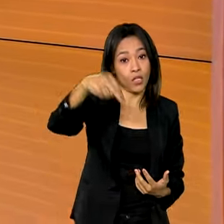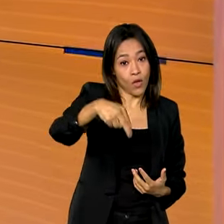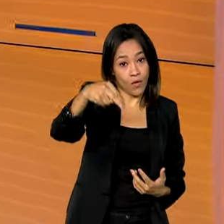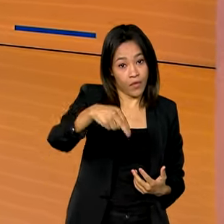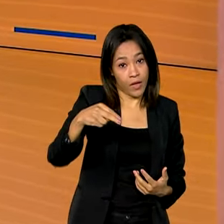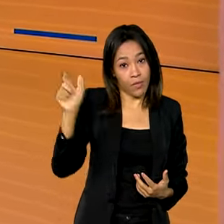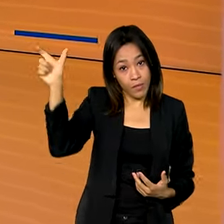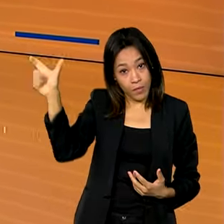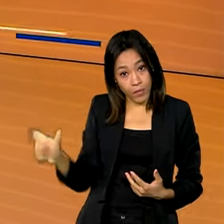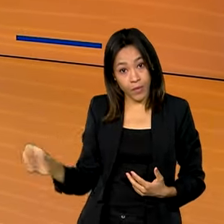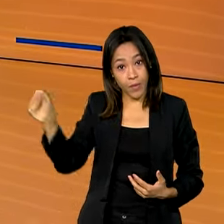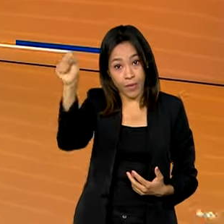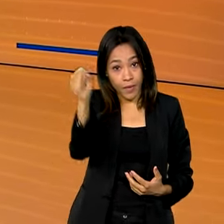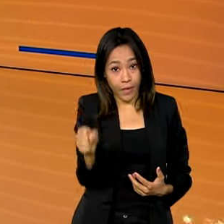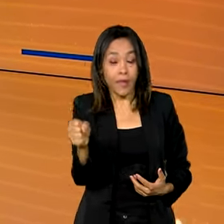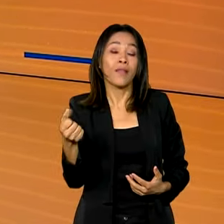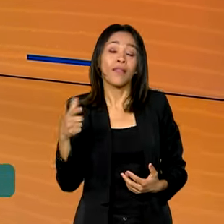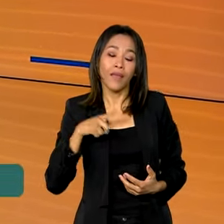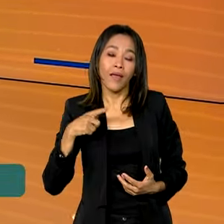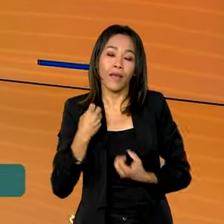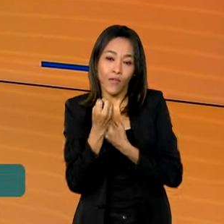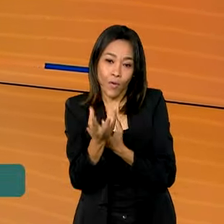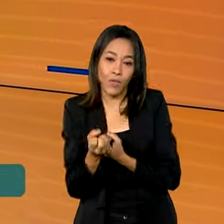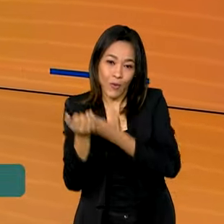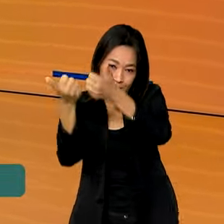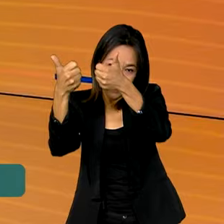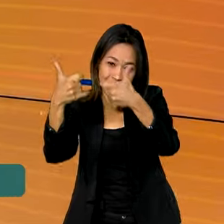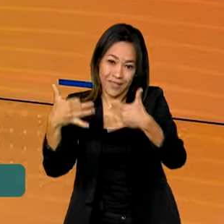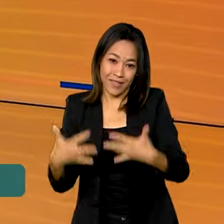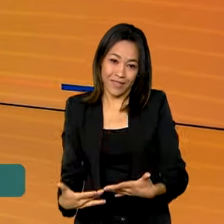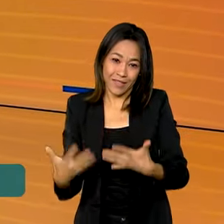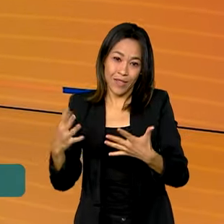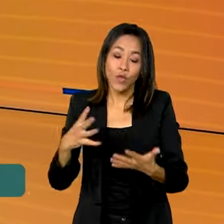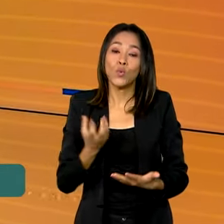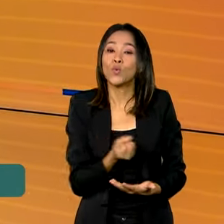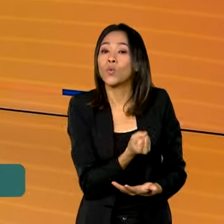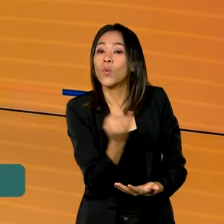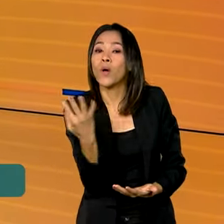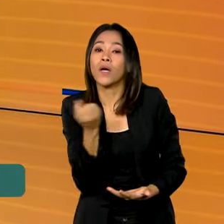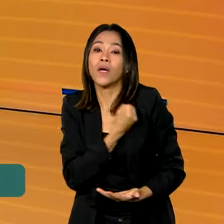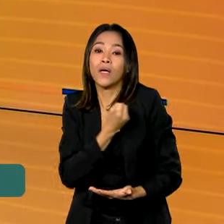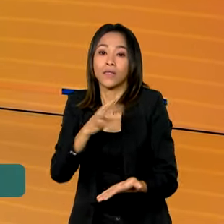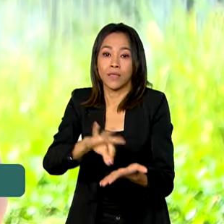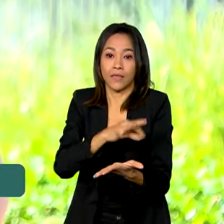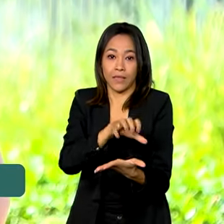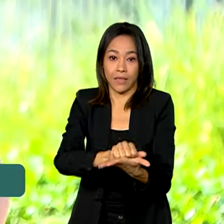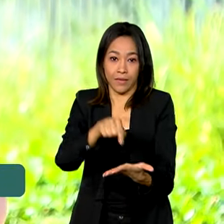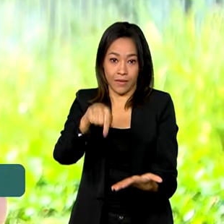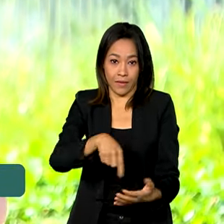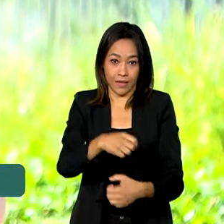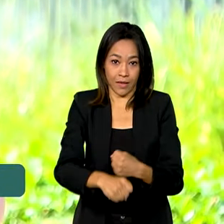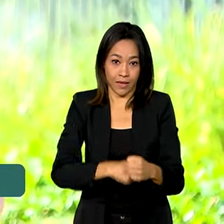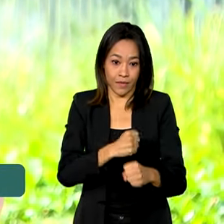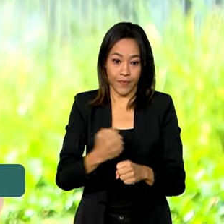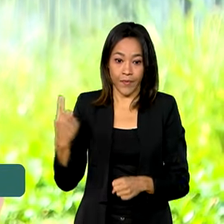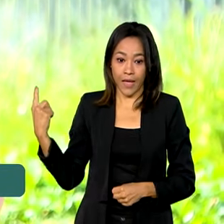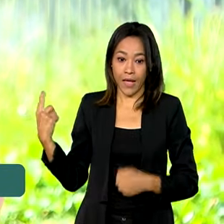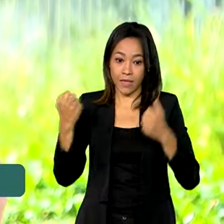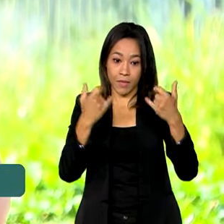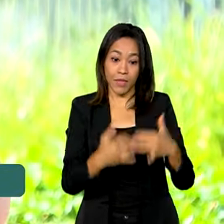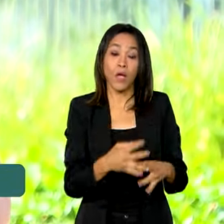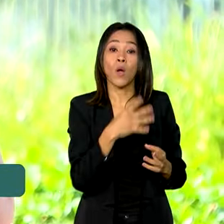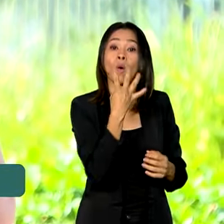repórter Márcia Fernandes Tem mais informações sobre o número de inscritos neste ano neste ano